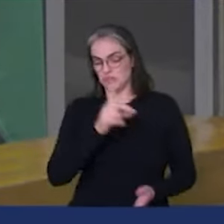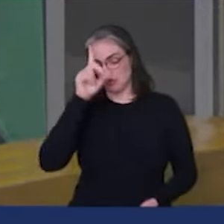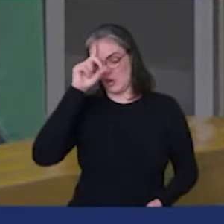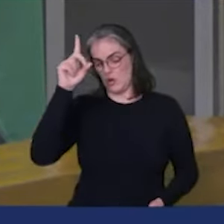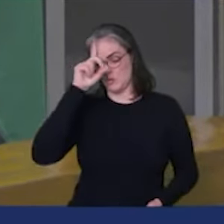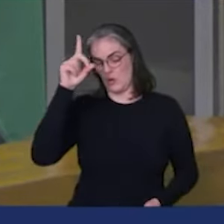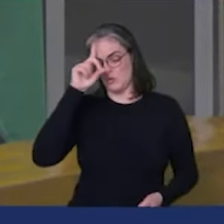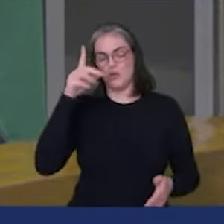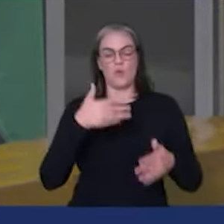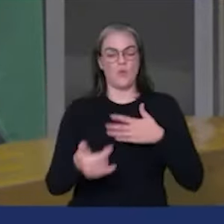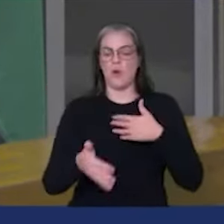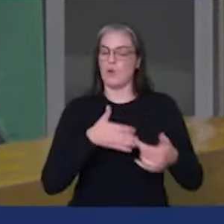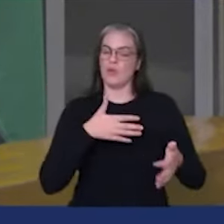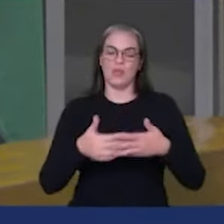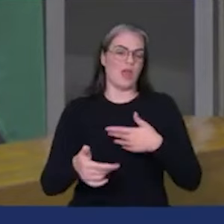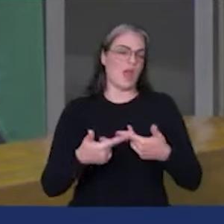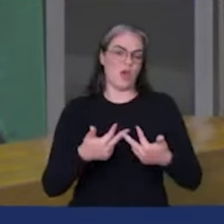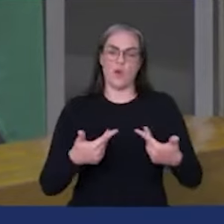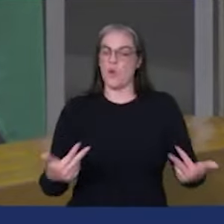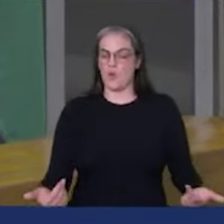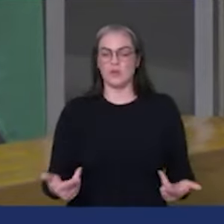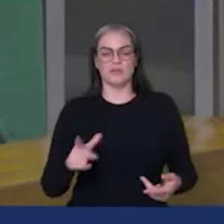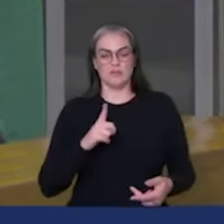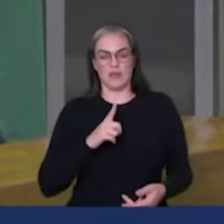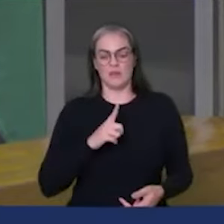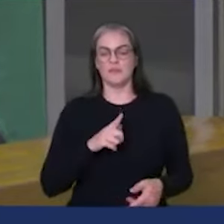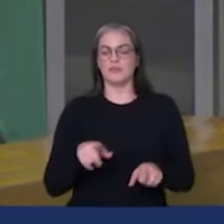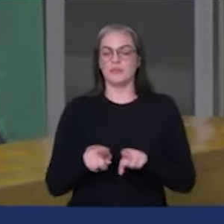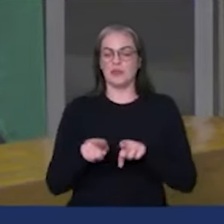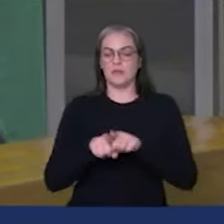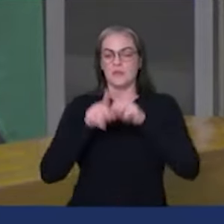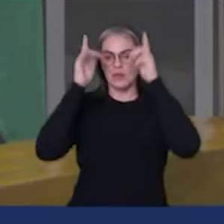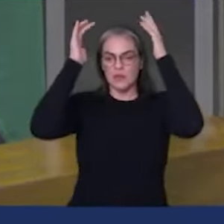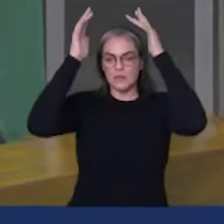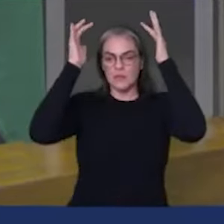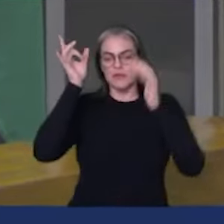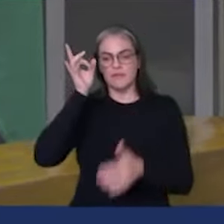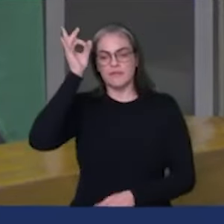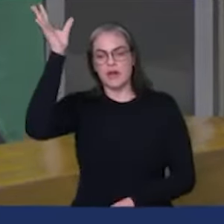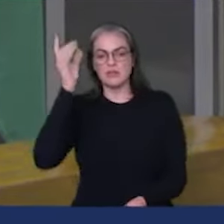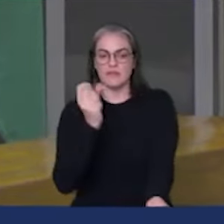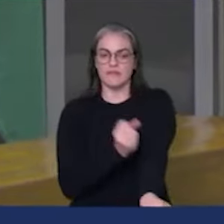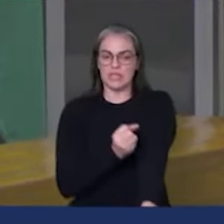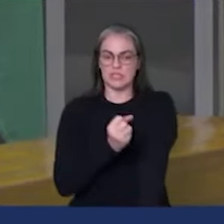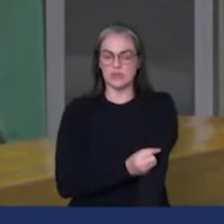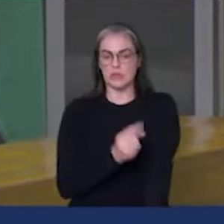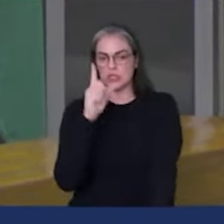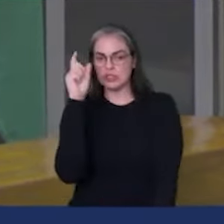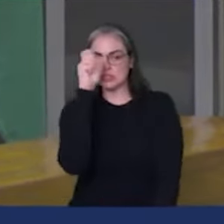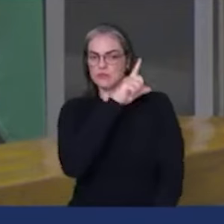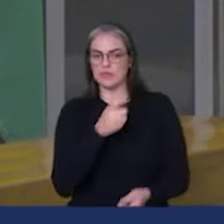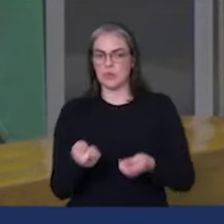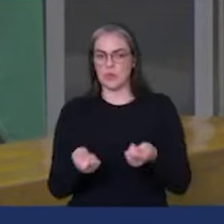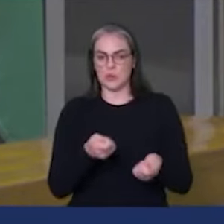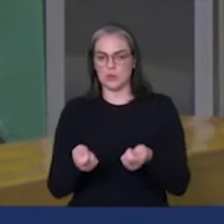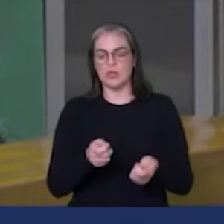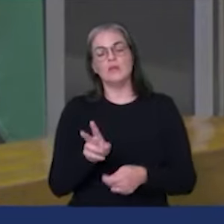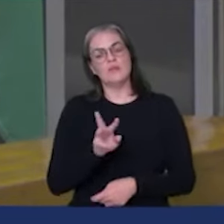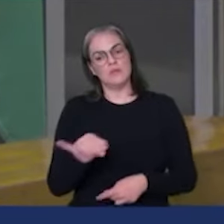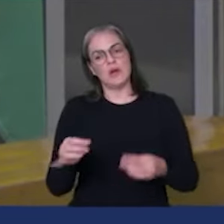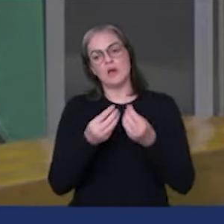qualquer atividade. E, além disso, temos uma mente mais propensa a se viciar, bem mais difícil de controlar e que certamente vai prejudicar